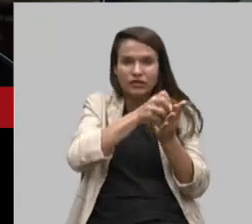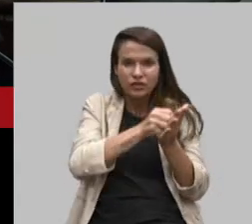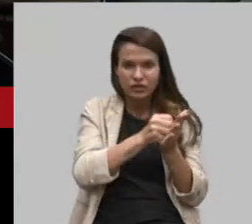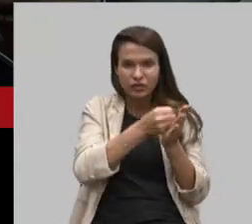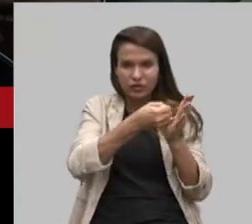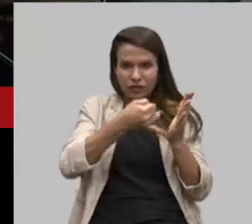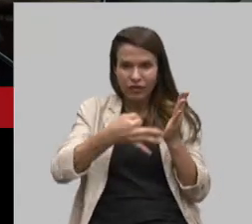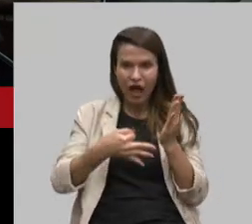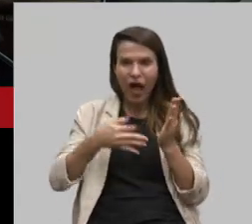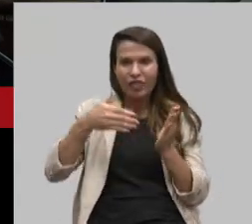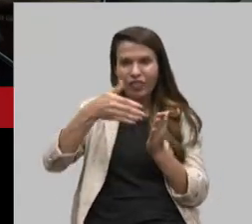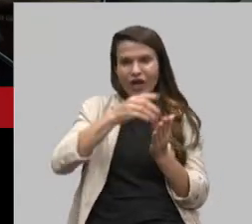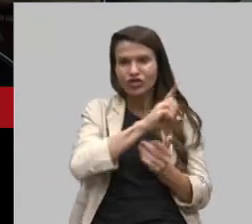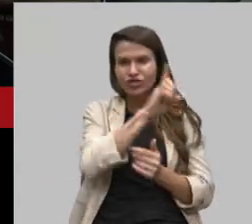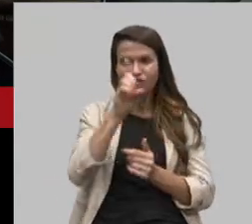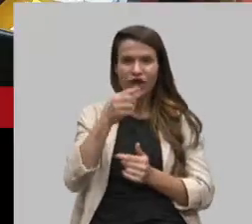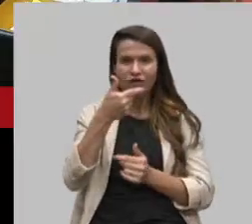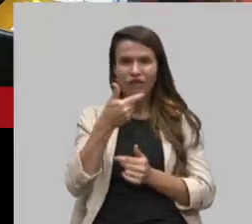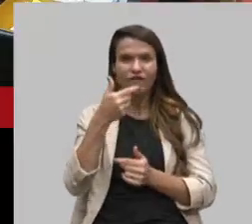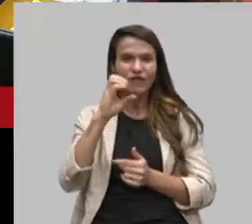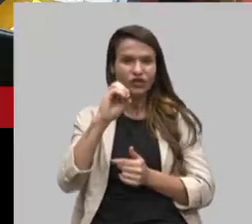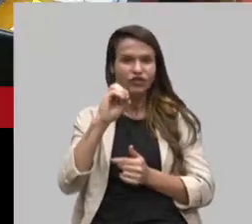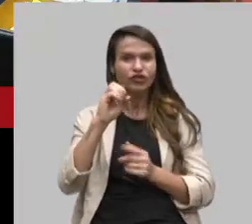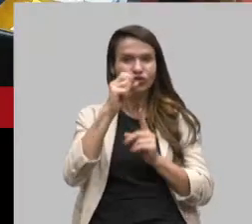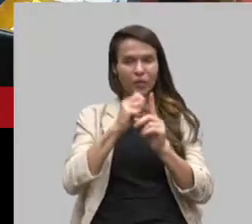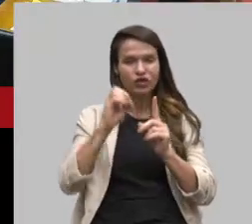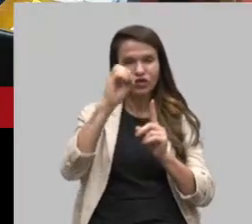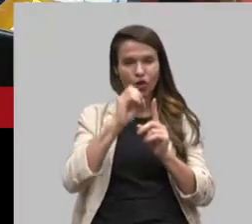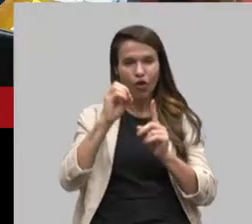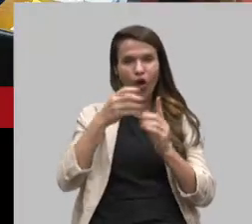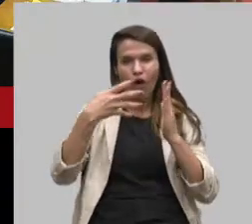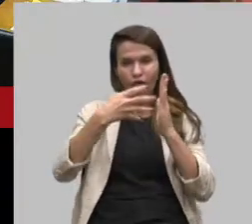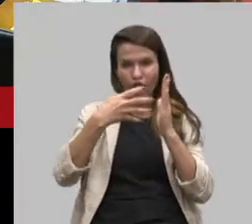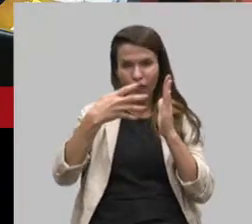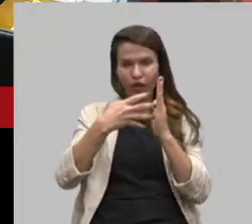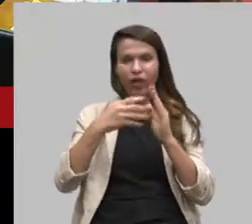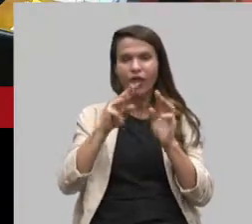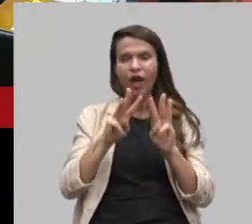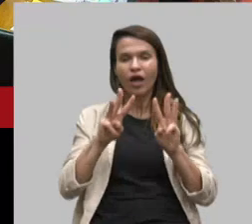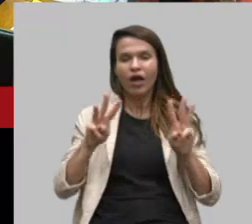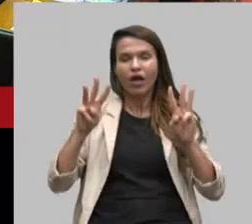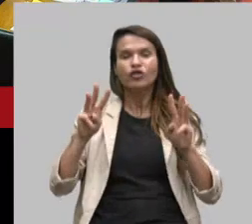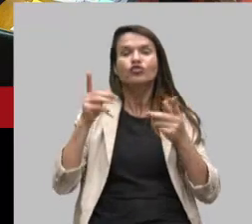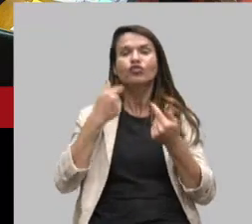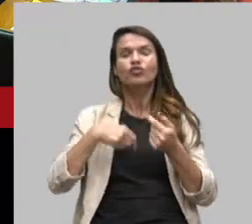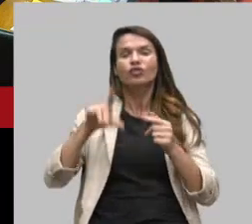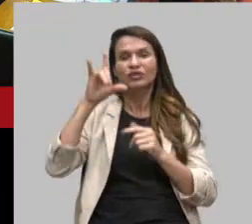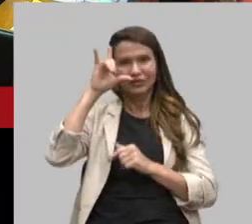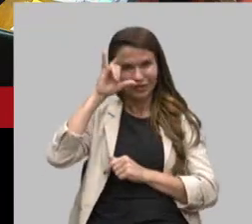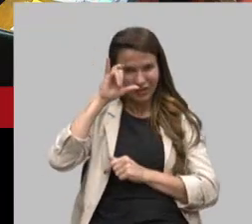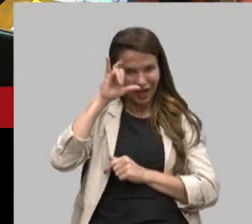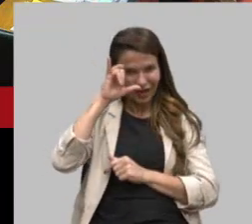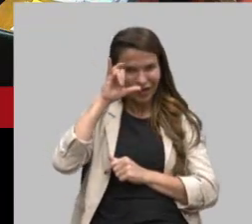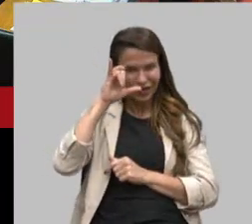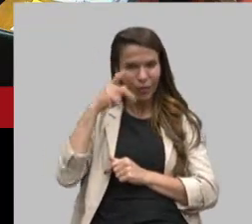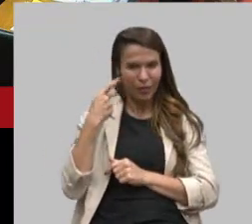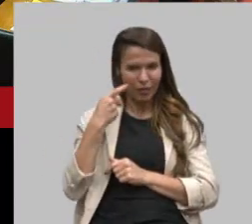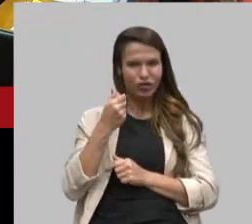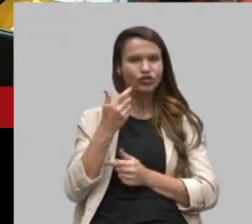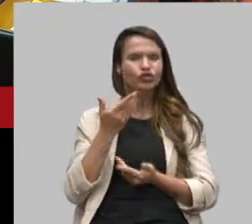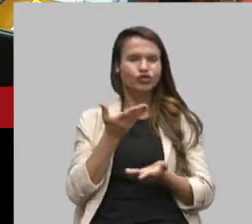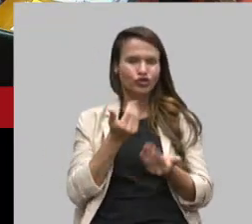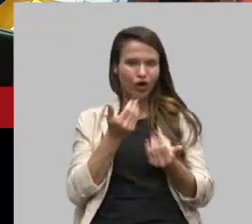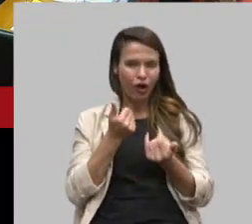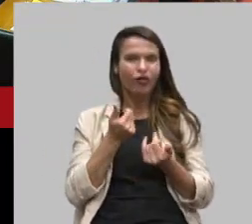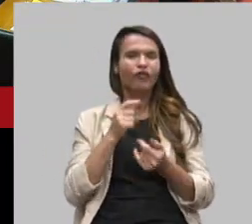o formulário disponível Ele está na página do Parlamento jovem no Instagram tá lembrando que ao final Eu vou passar o endereço